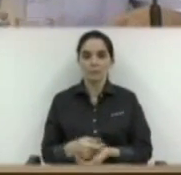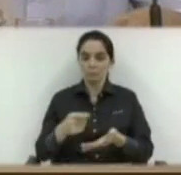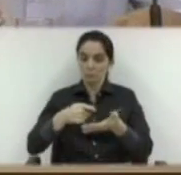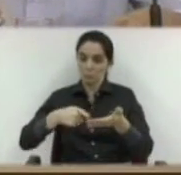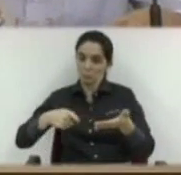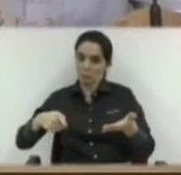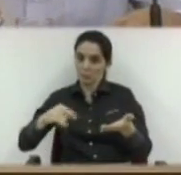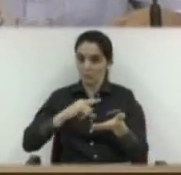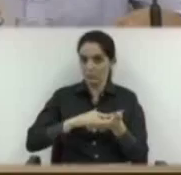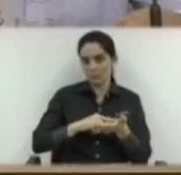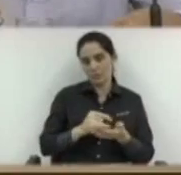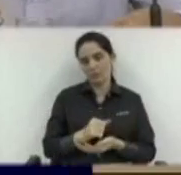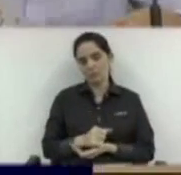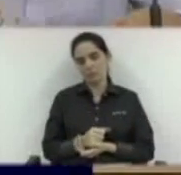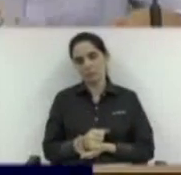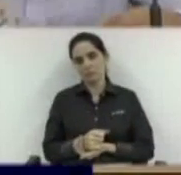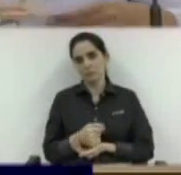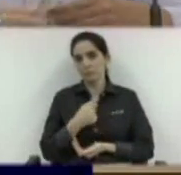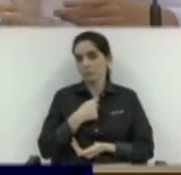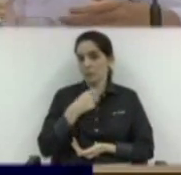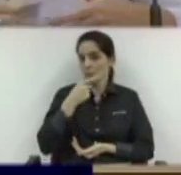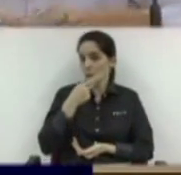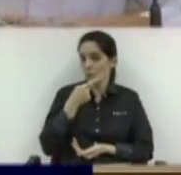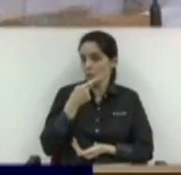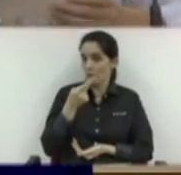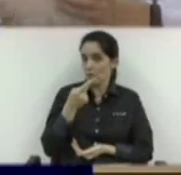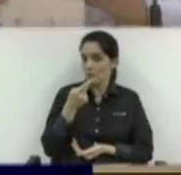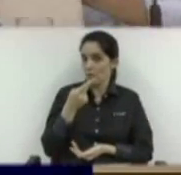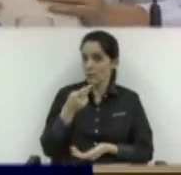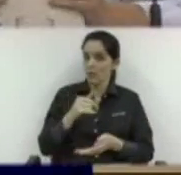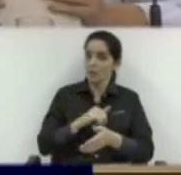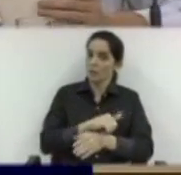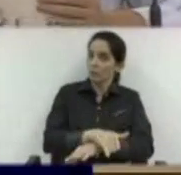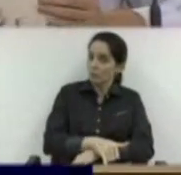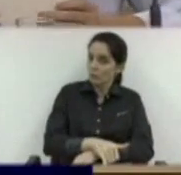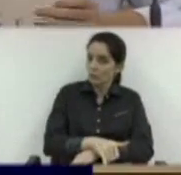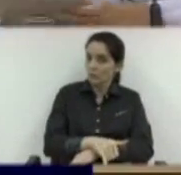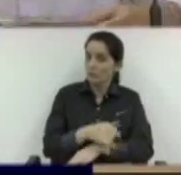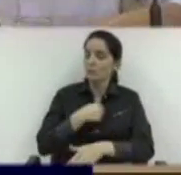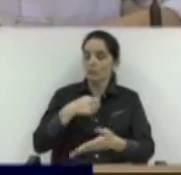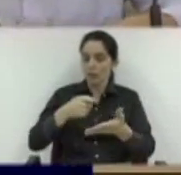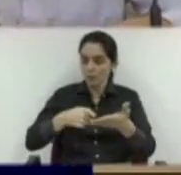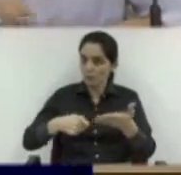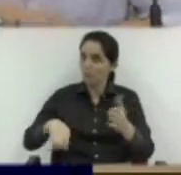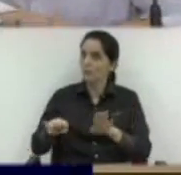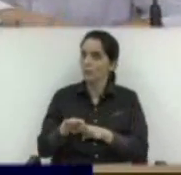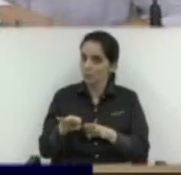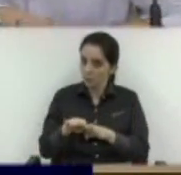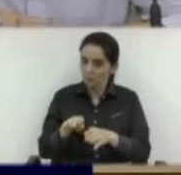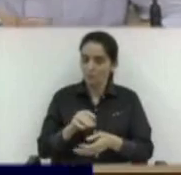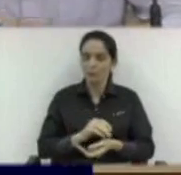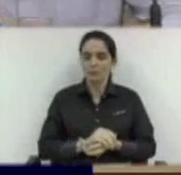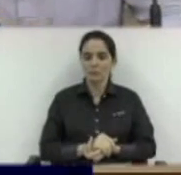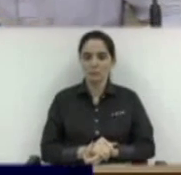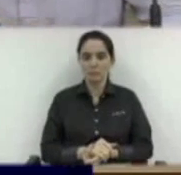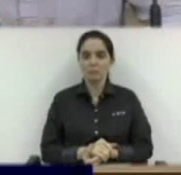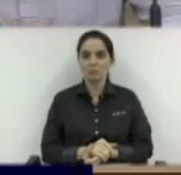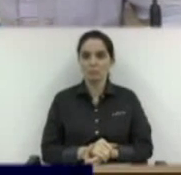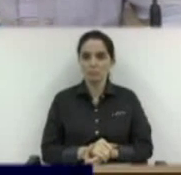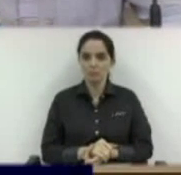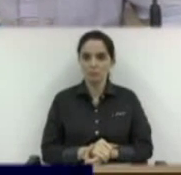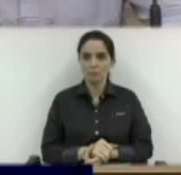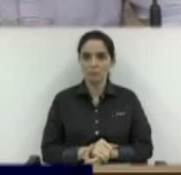aqui. Como eu havia dito, que se ela não viesse, a sexta assinatura seria minha, pode contar com a